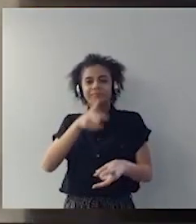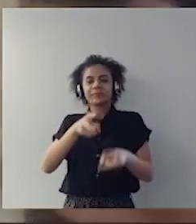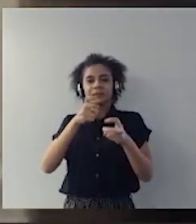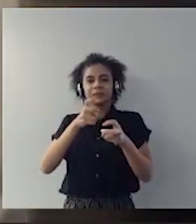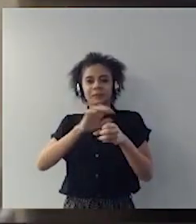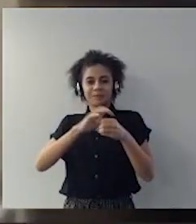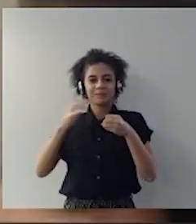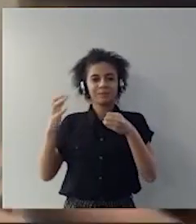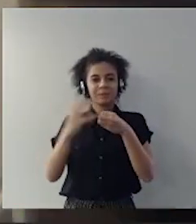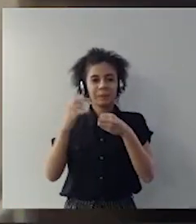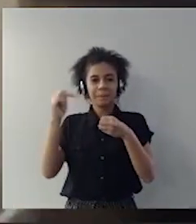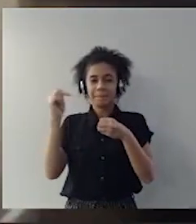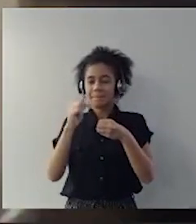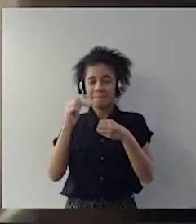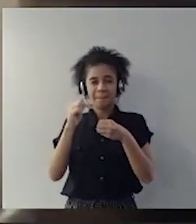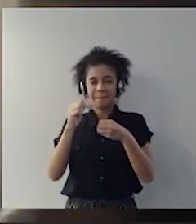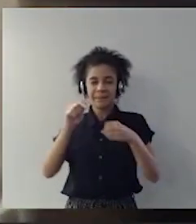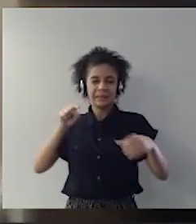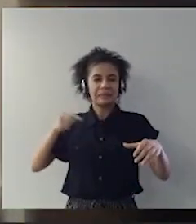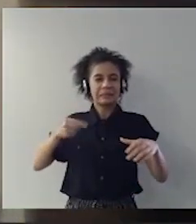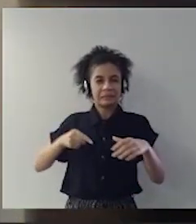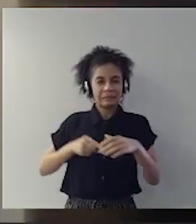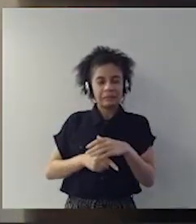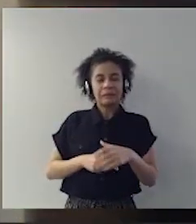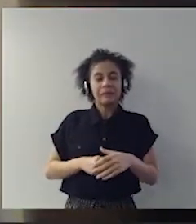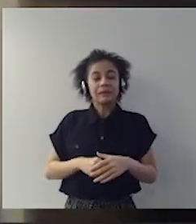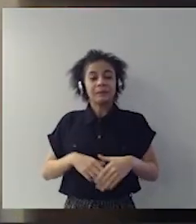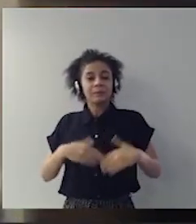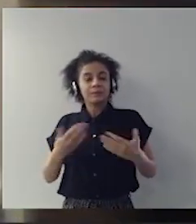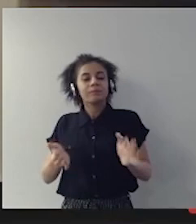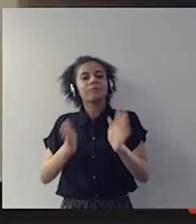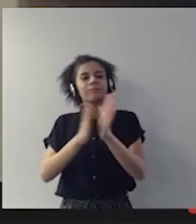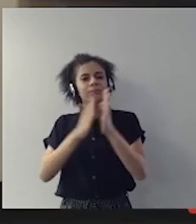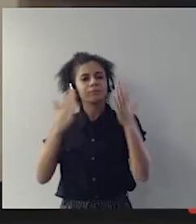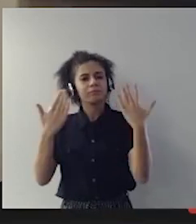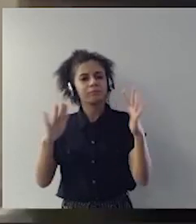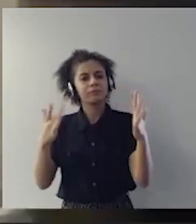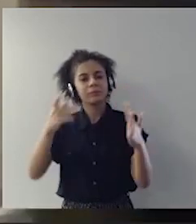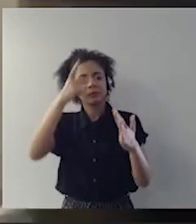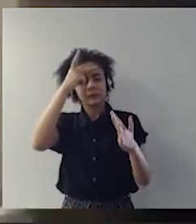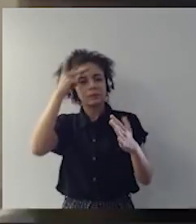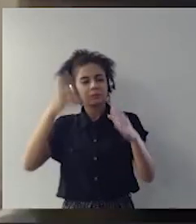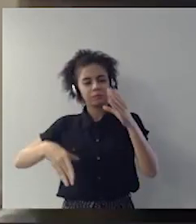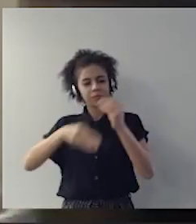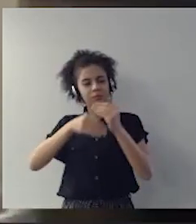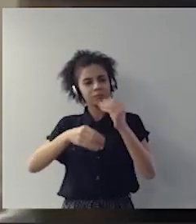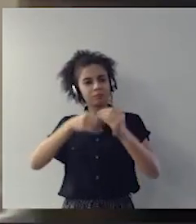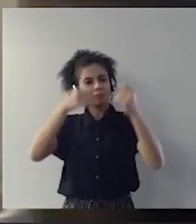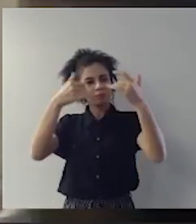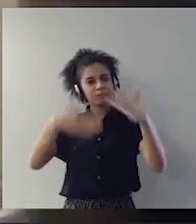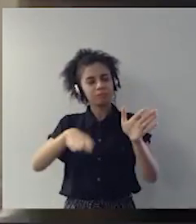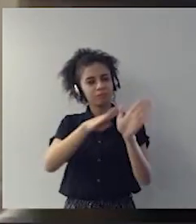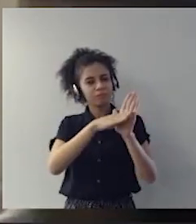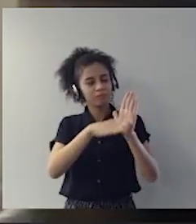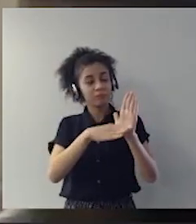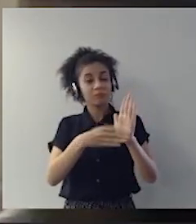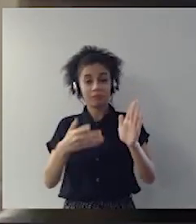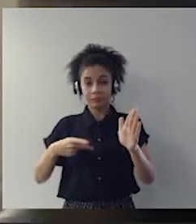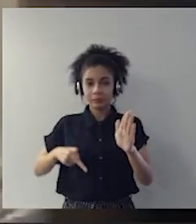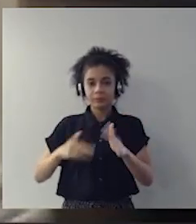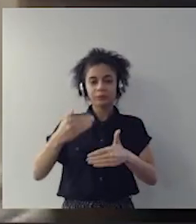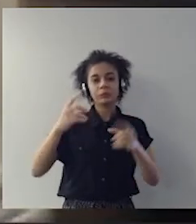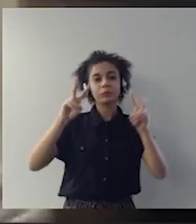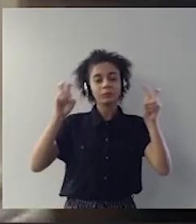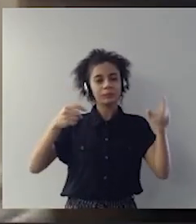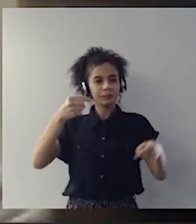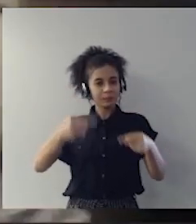como fato superveniente, extraordinária, boa-fé. Então, parabéns pelas suas excelentes considerações, né, e dando seguimento ao